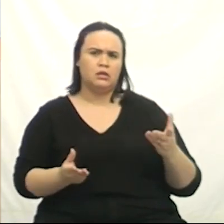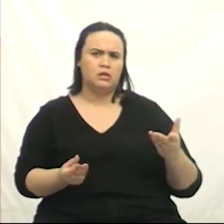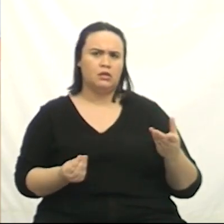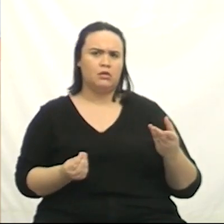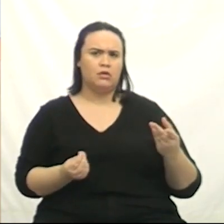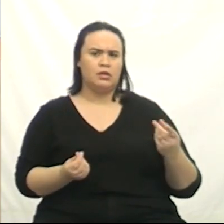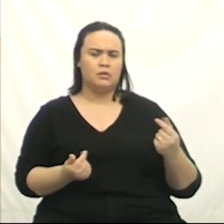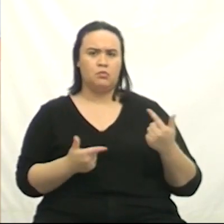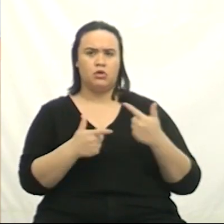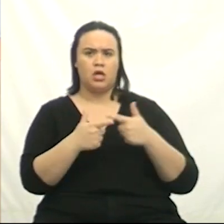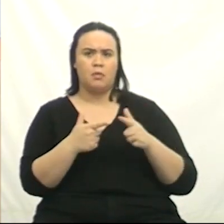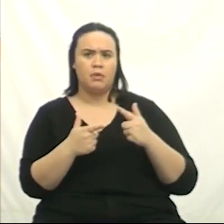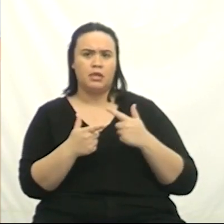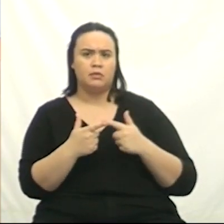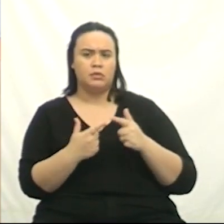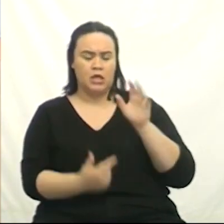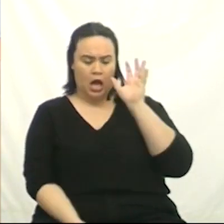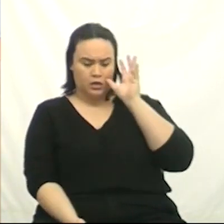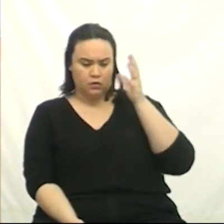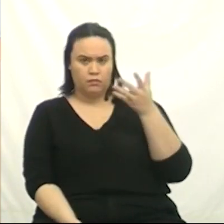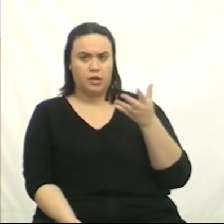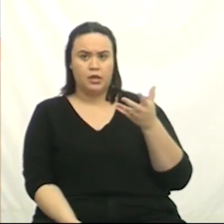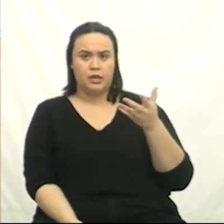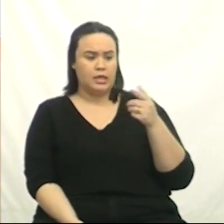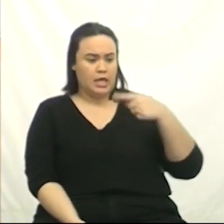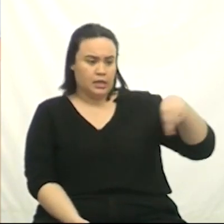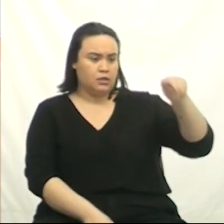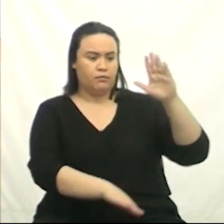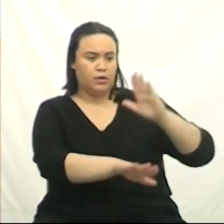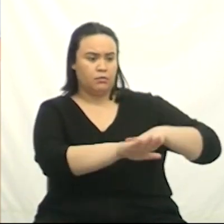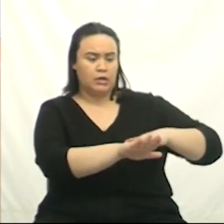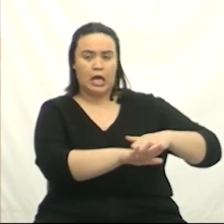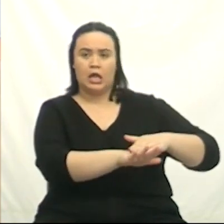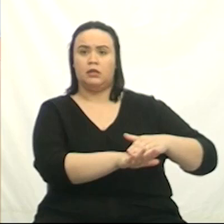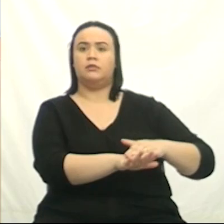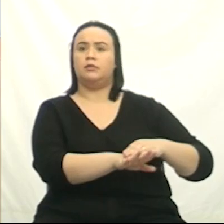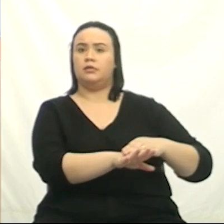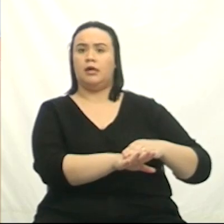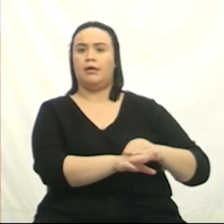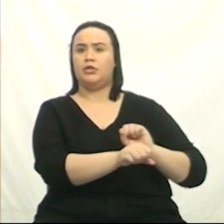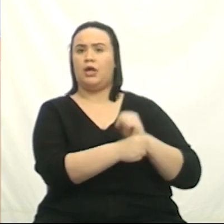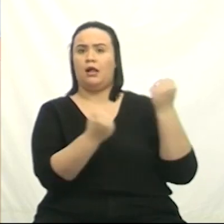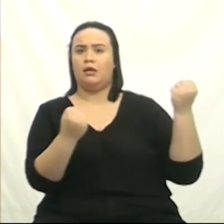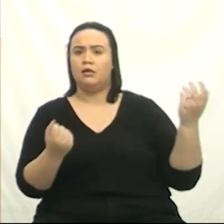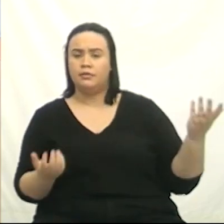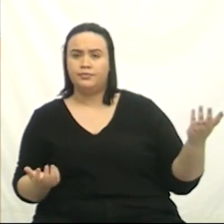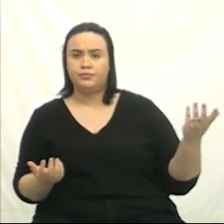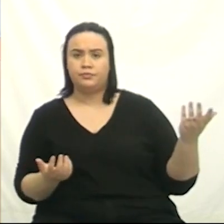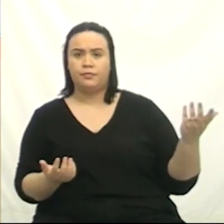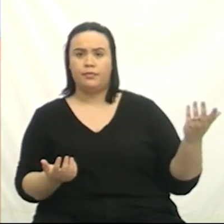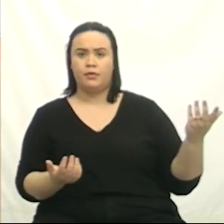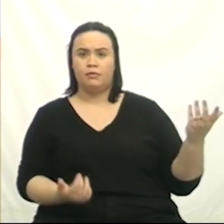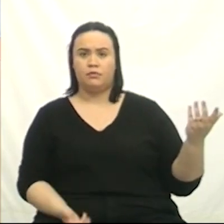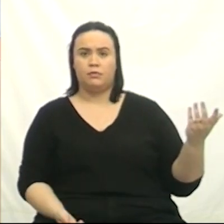transtorno na mão, e não é feito nada. Então, não adianta simplesmente fazer